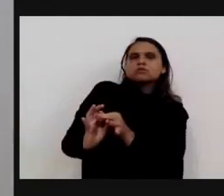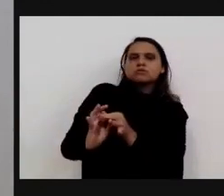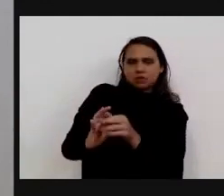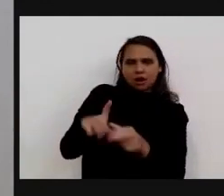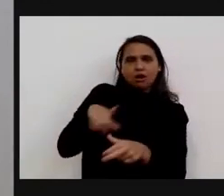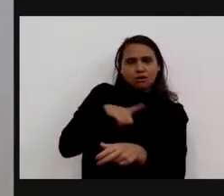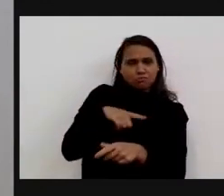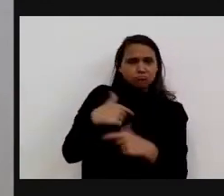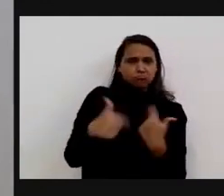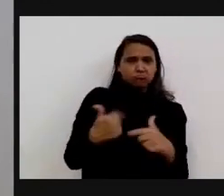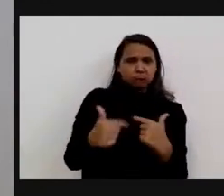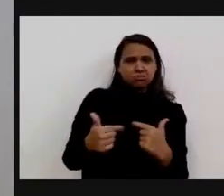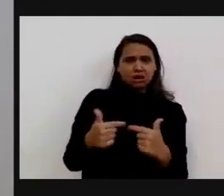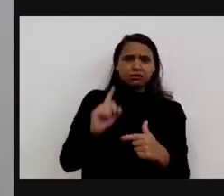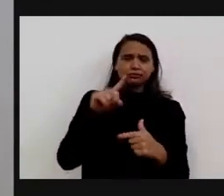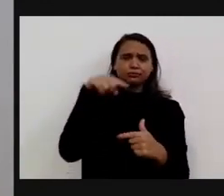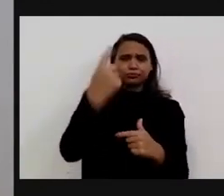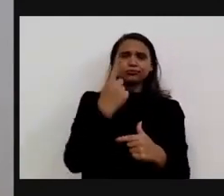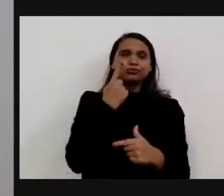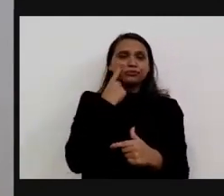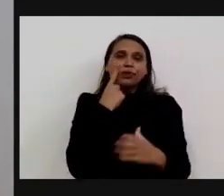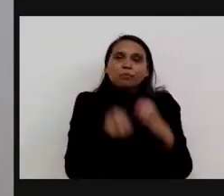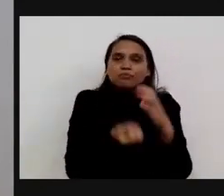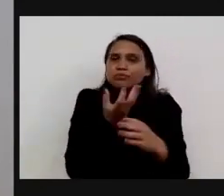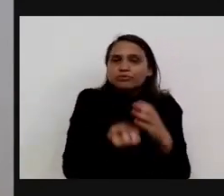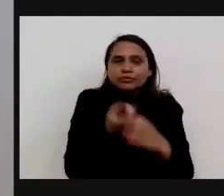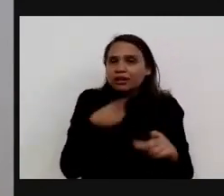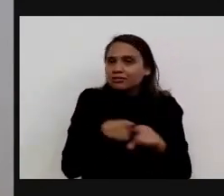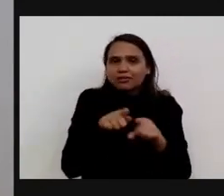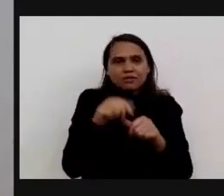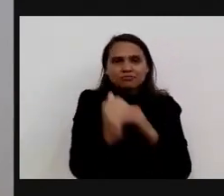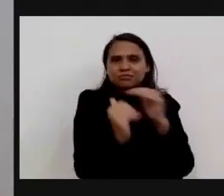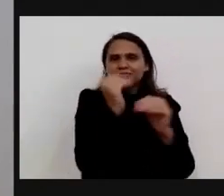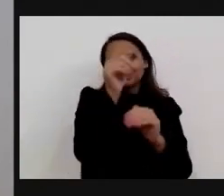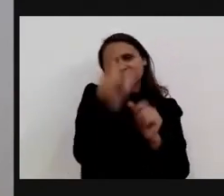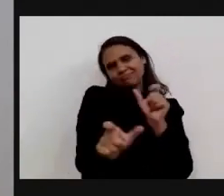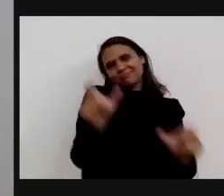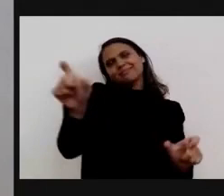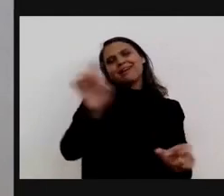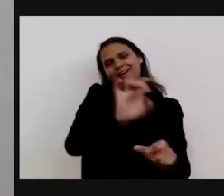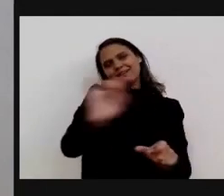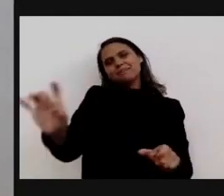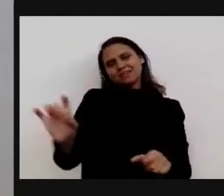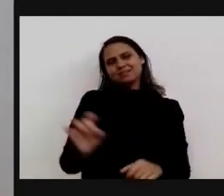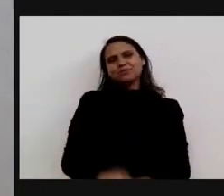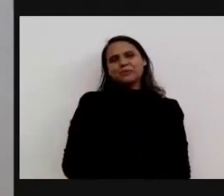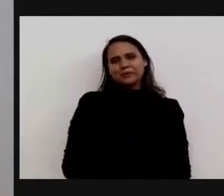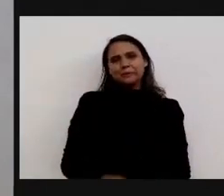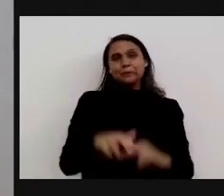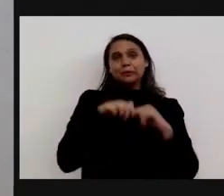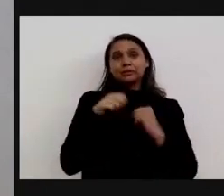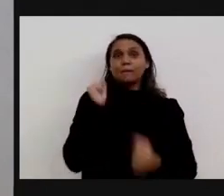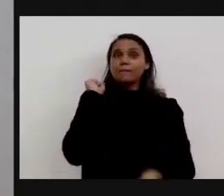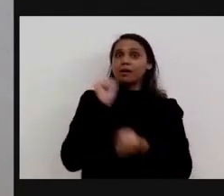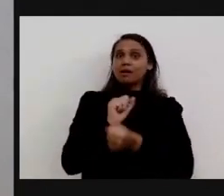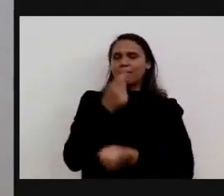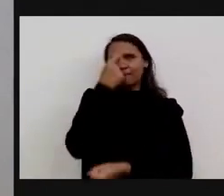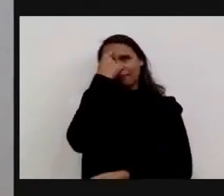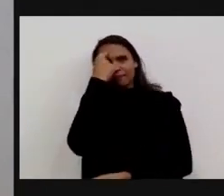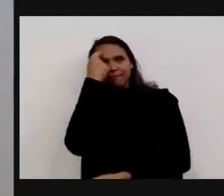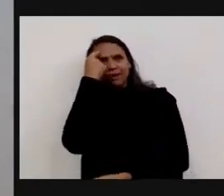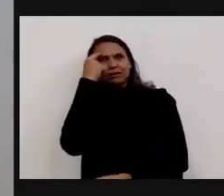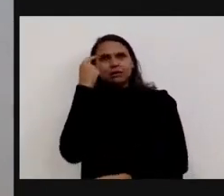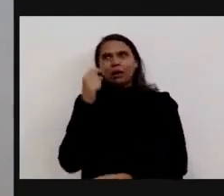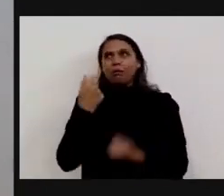existe pesquisa sobre isso na produtividade e no aumento do desempenho das pessoas tá então a gente precisa parar de pensar que a gente